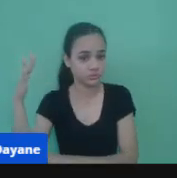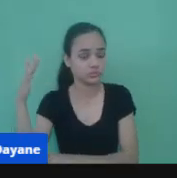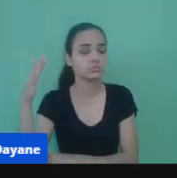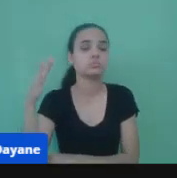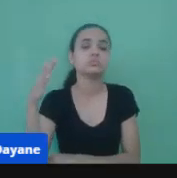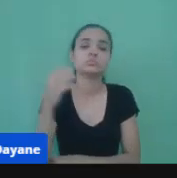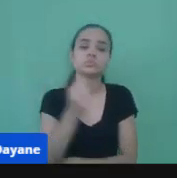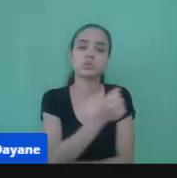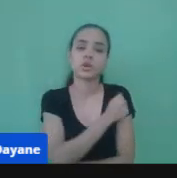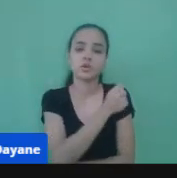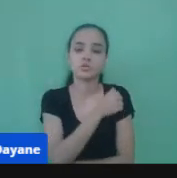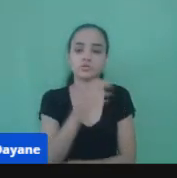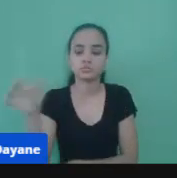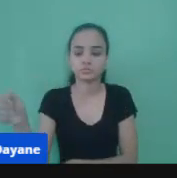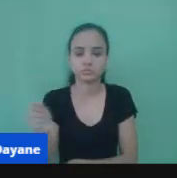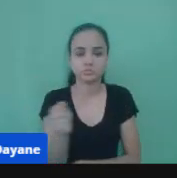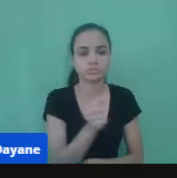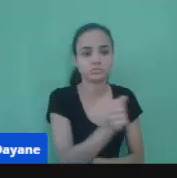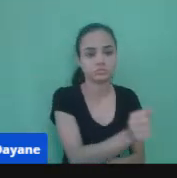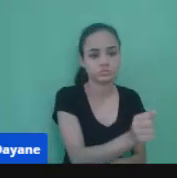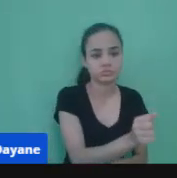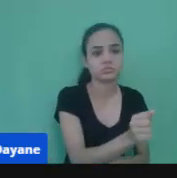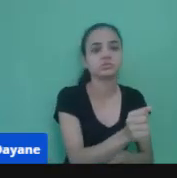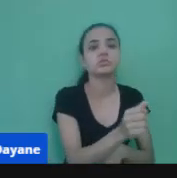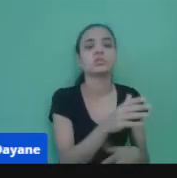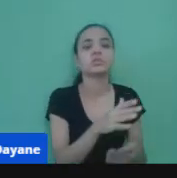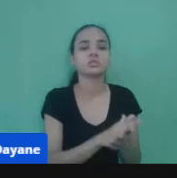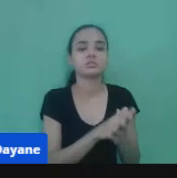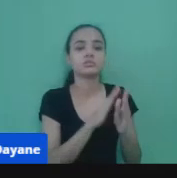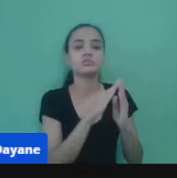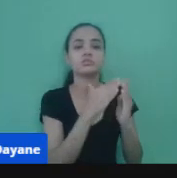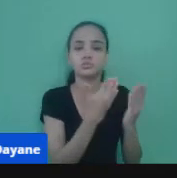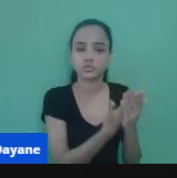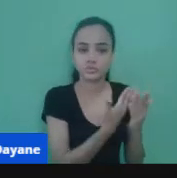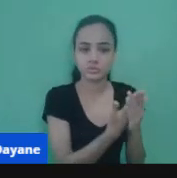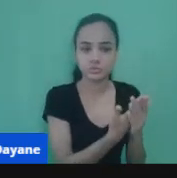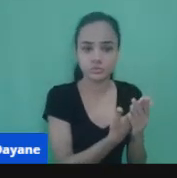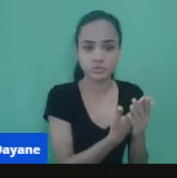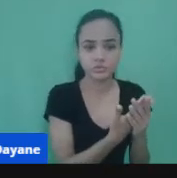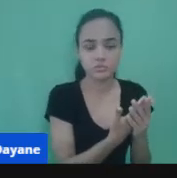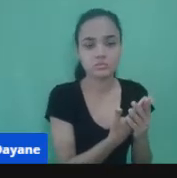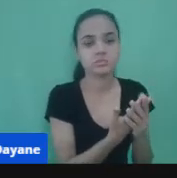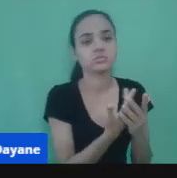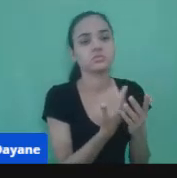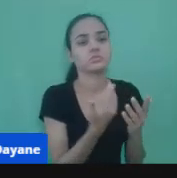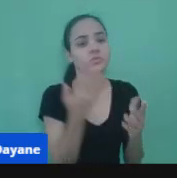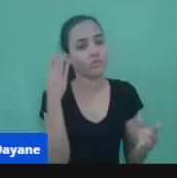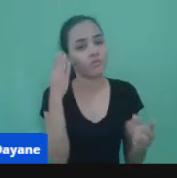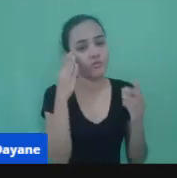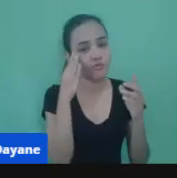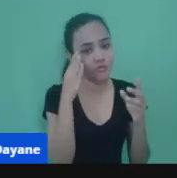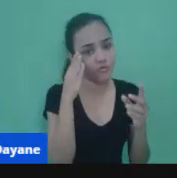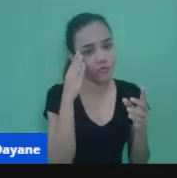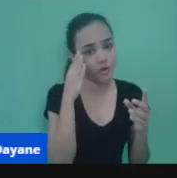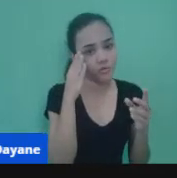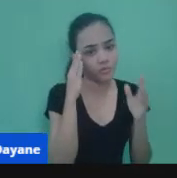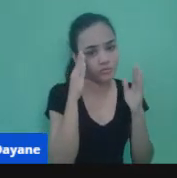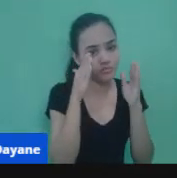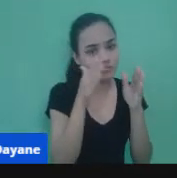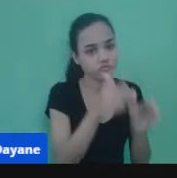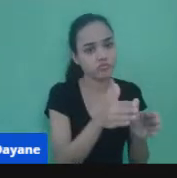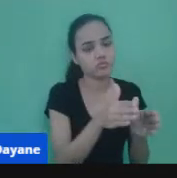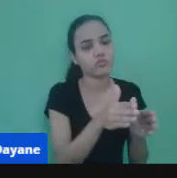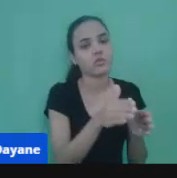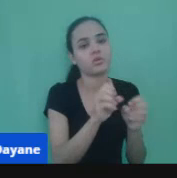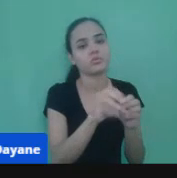Escola e exibe filmes que são relacionados à educação ambiental. Você tem o núcleo de educação ambiental e o projeto Cine Escola trabalhando em conjunto